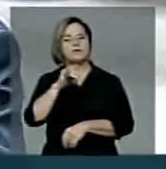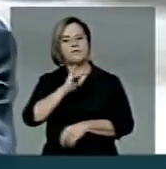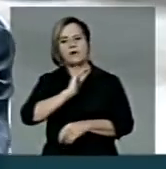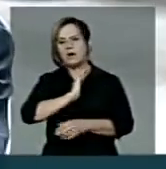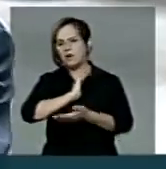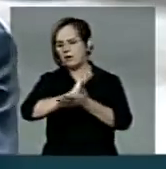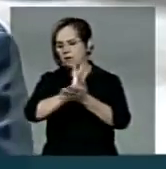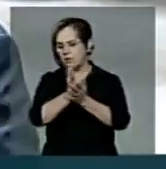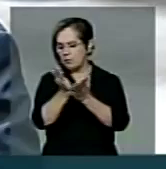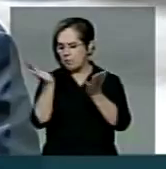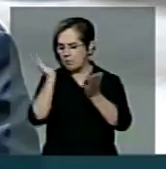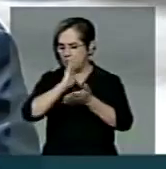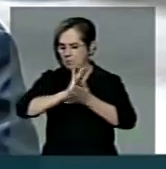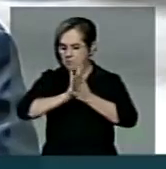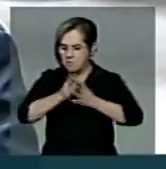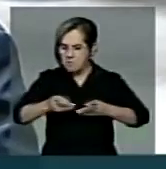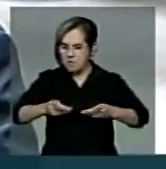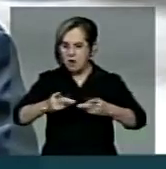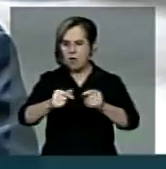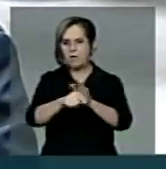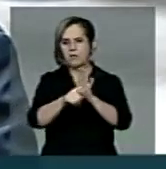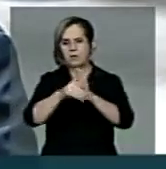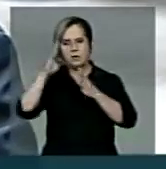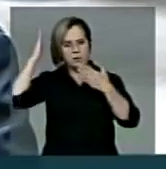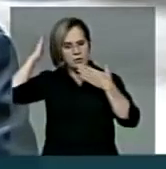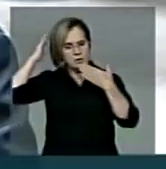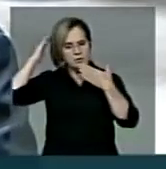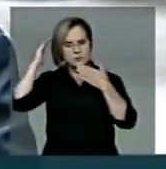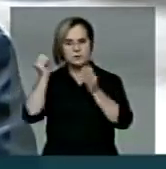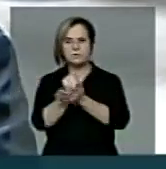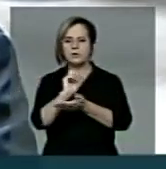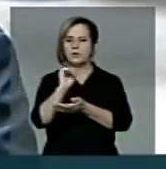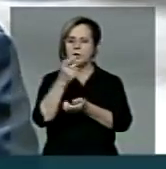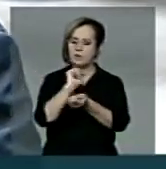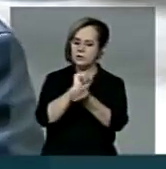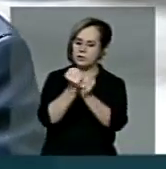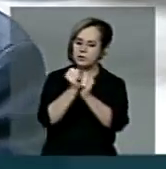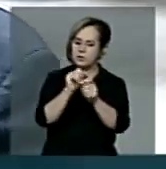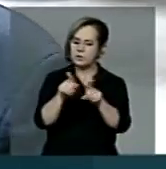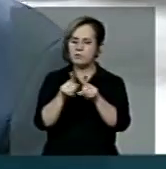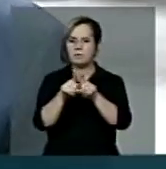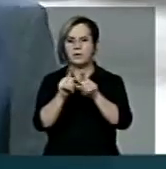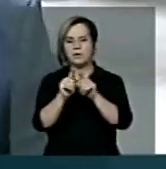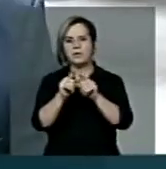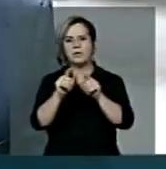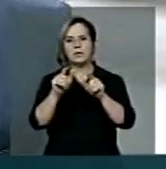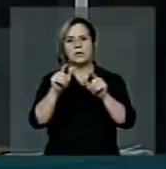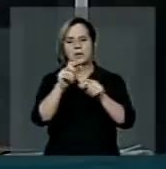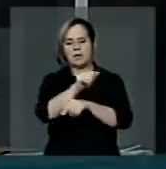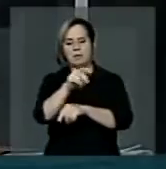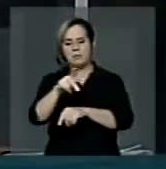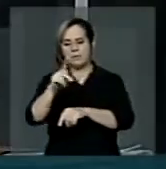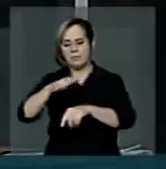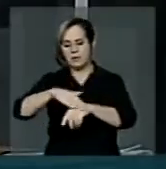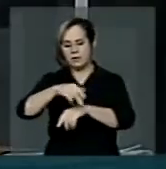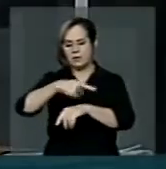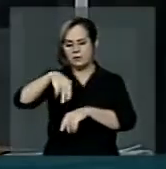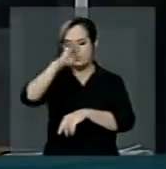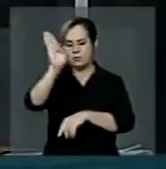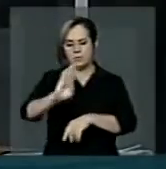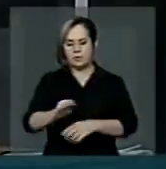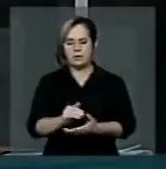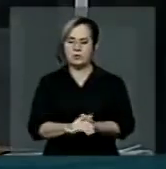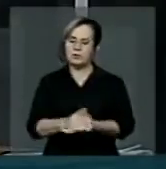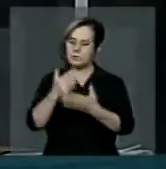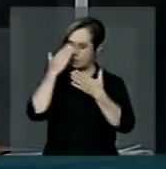índios, para os quilombolas e para as áreas de preservação ambiental em nosso país. Obrigada, deputado Luiz Couto.